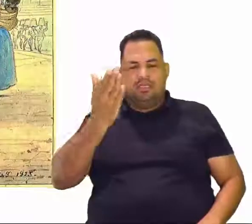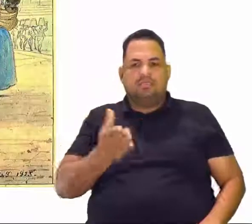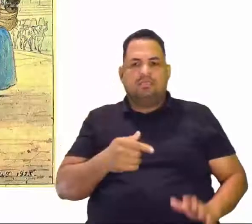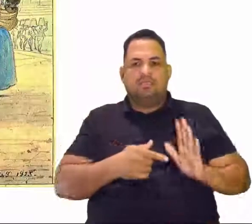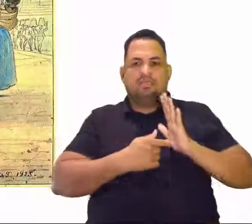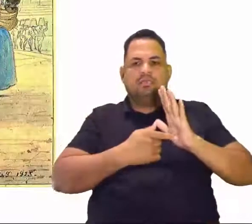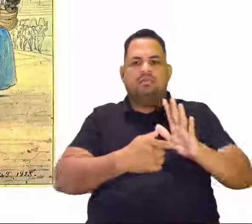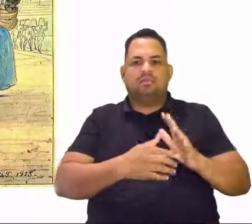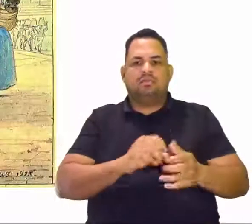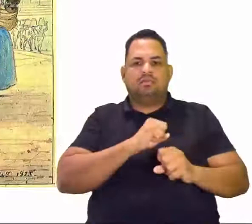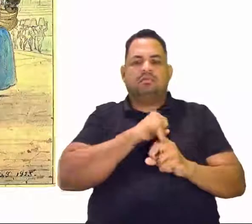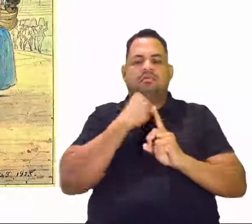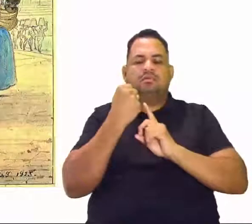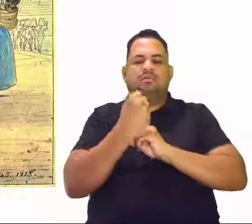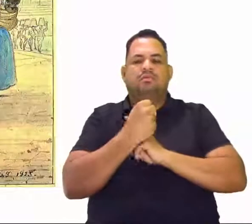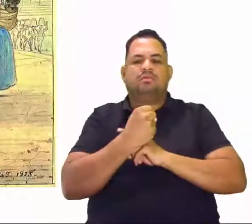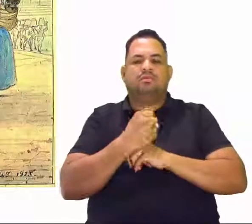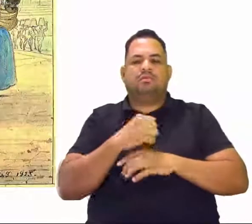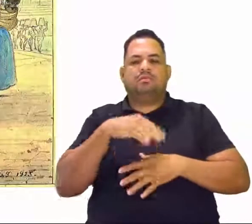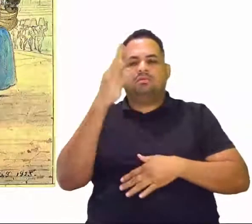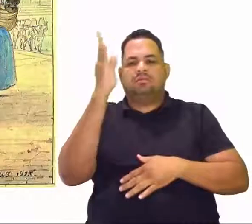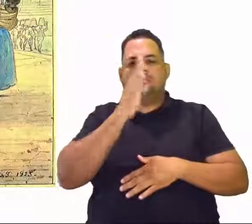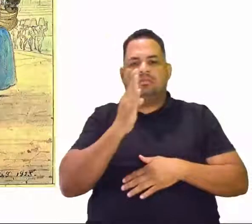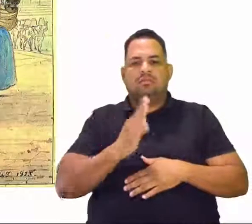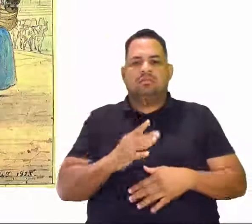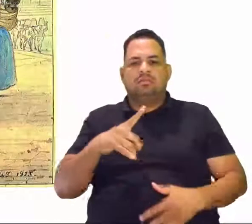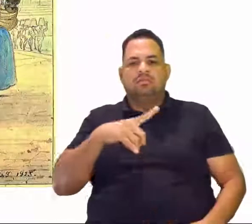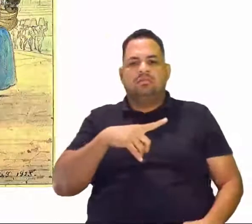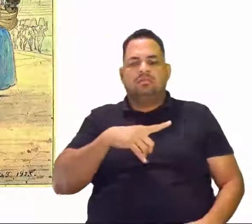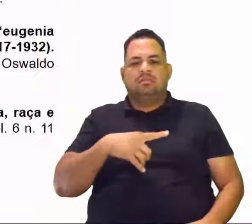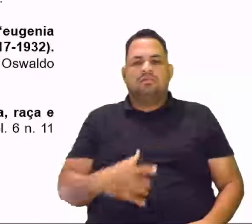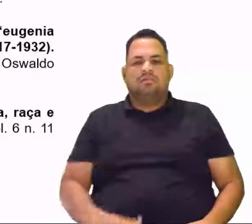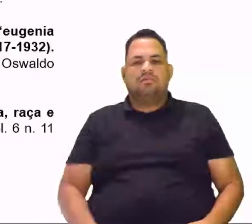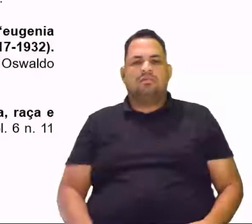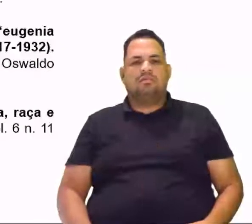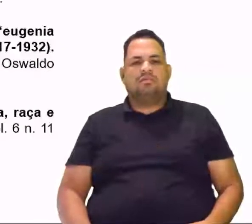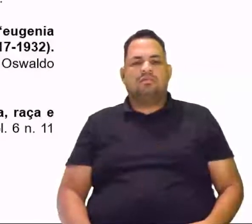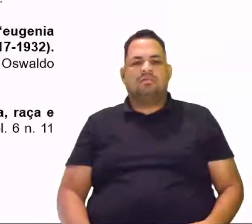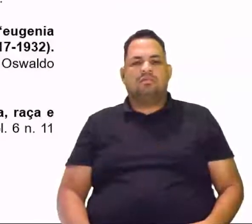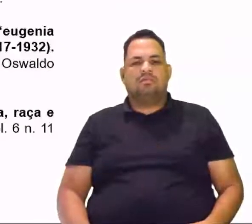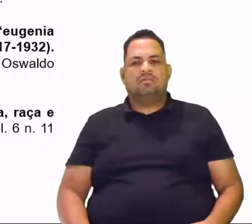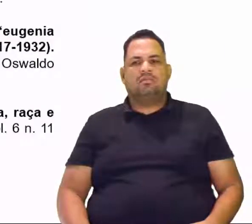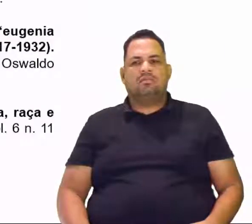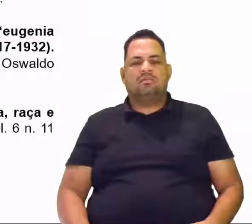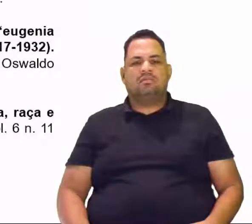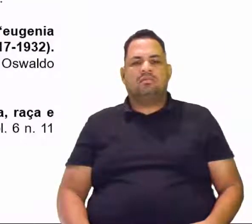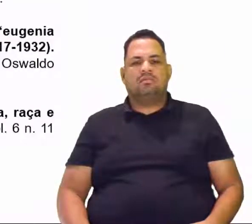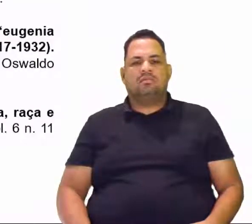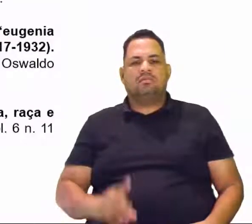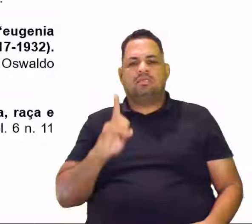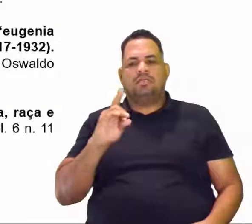mostrando um pouco da sociedade brasileira odebrechet tem ele